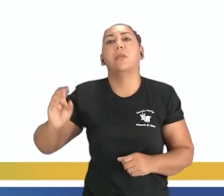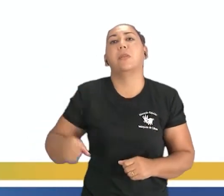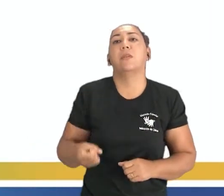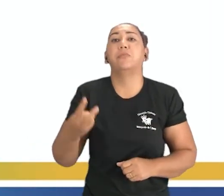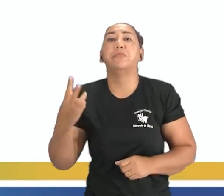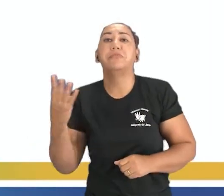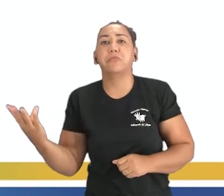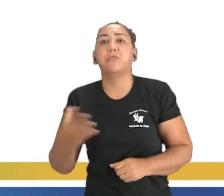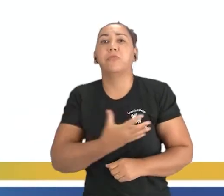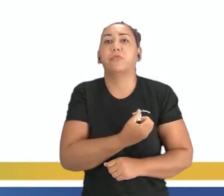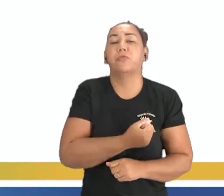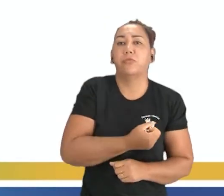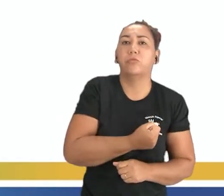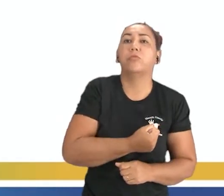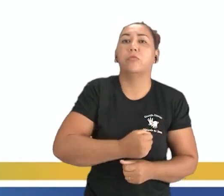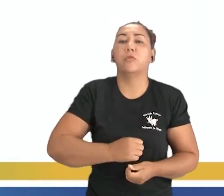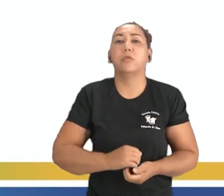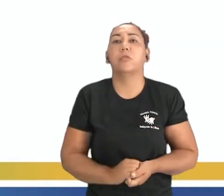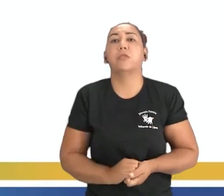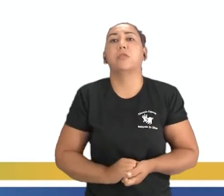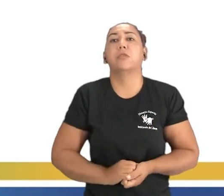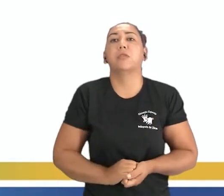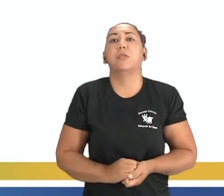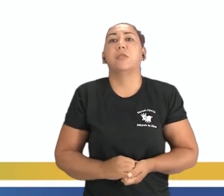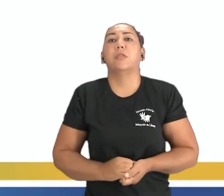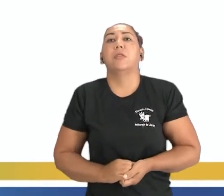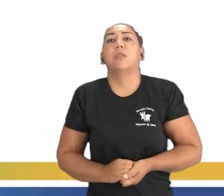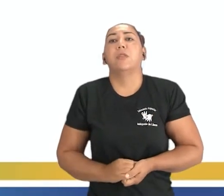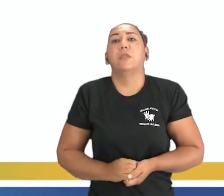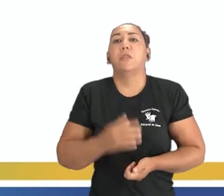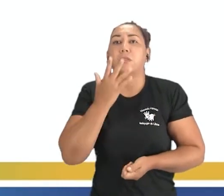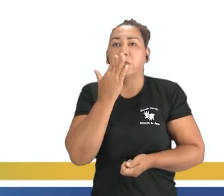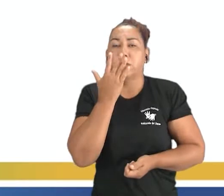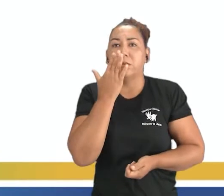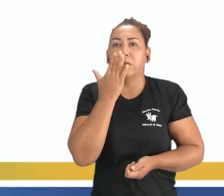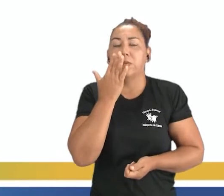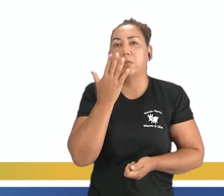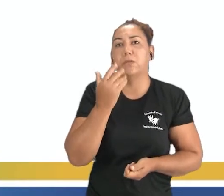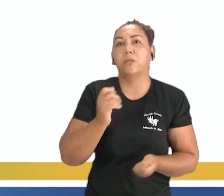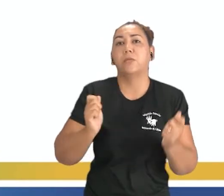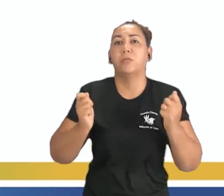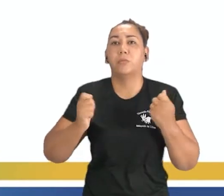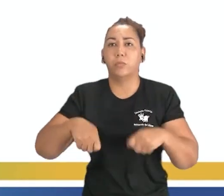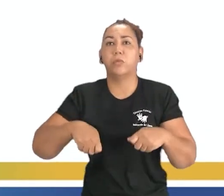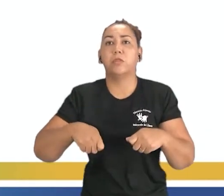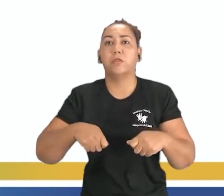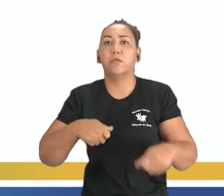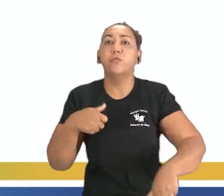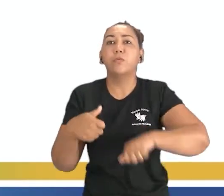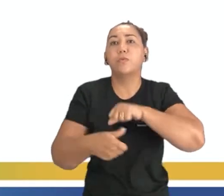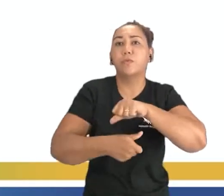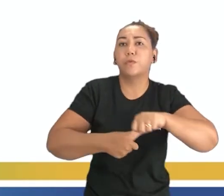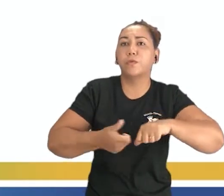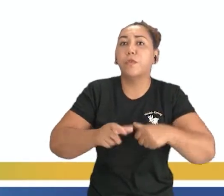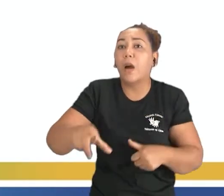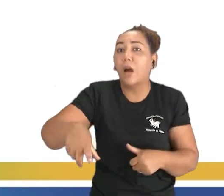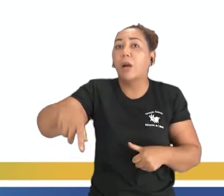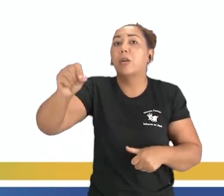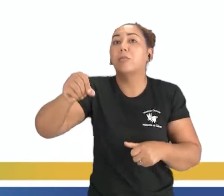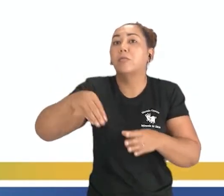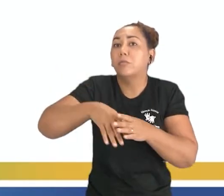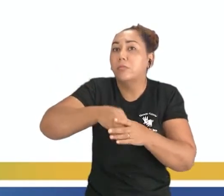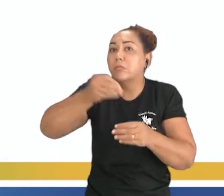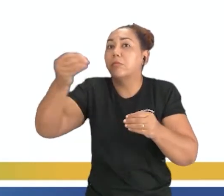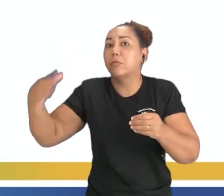de bandeiras é o seguinte: as cores disponíveis para pintar o círculo, elas mudam de acordo com a escolha da parte